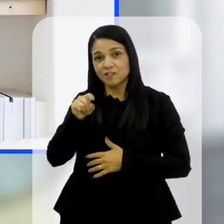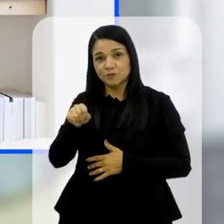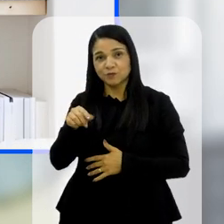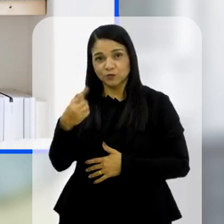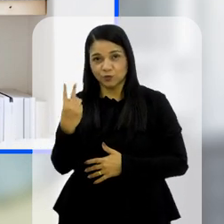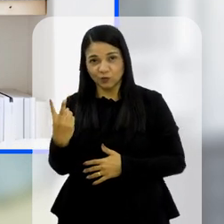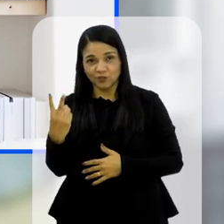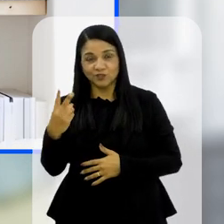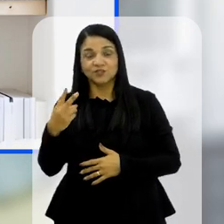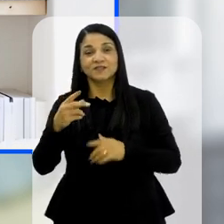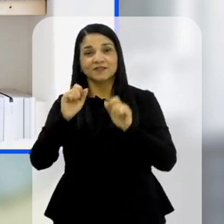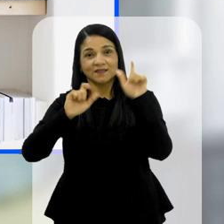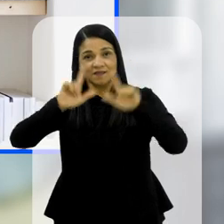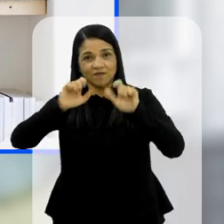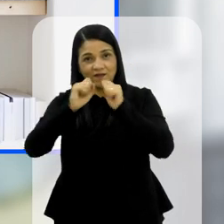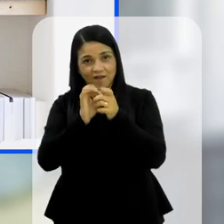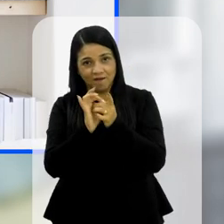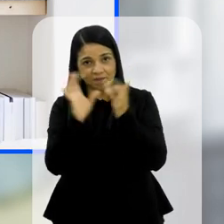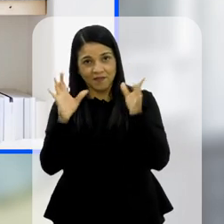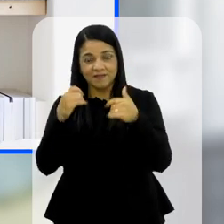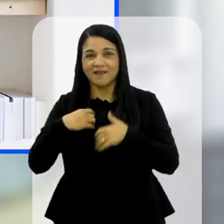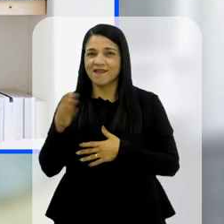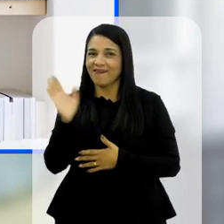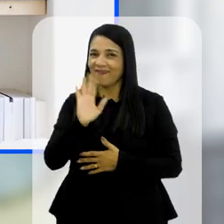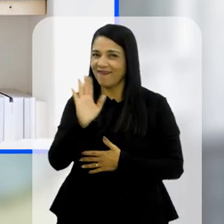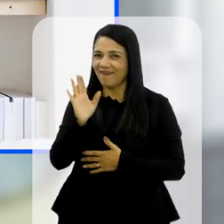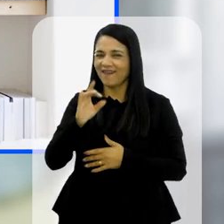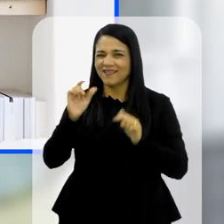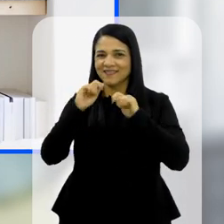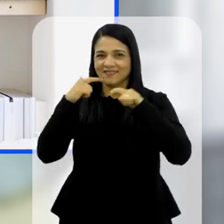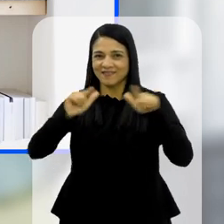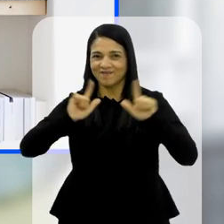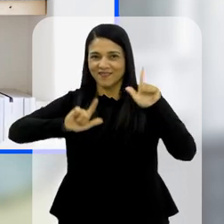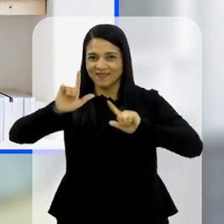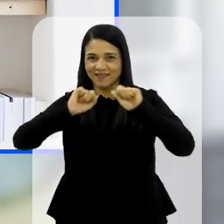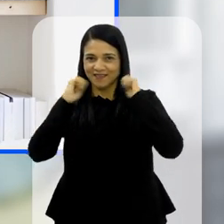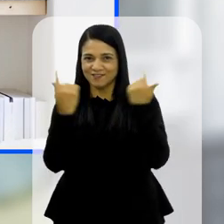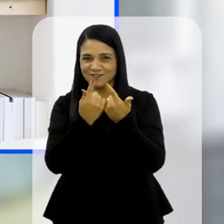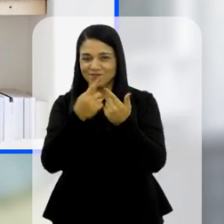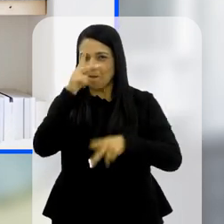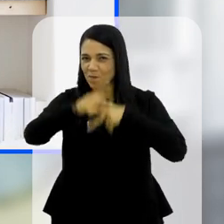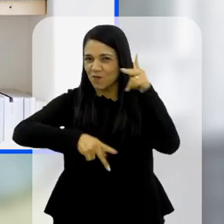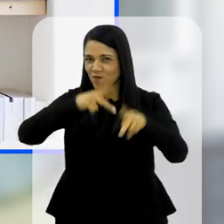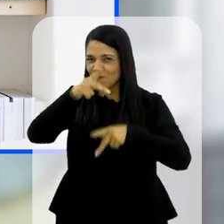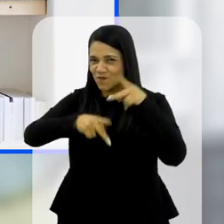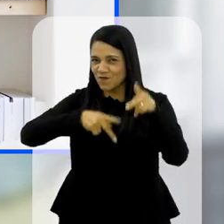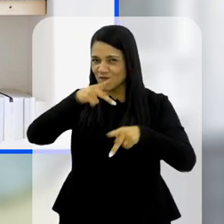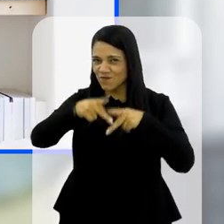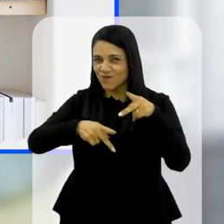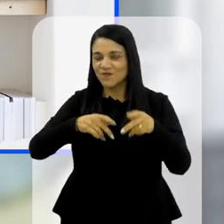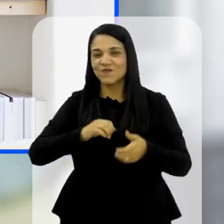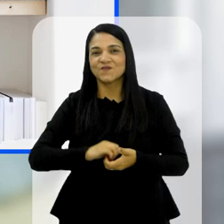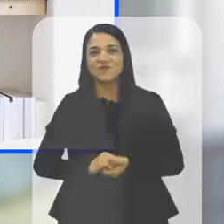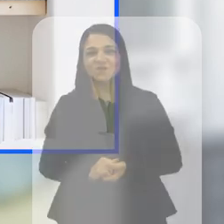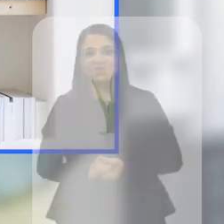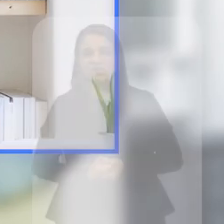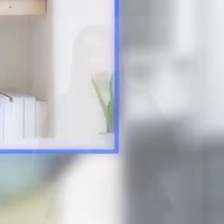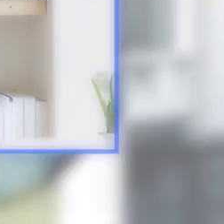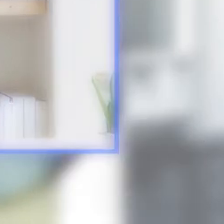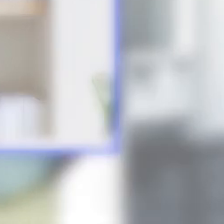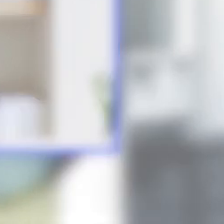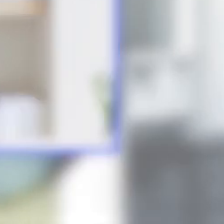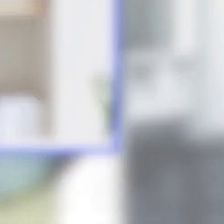sociais. Lembrando que estamos no canal digital 10.2 na sua TV aberta. Até a próxima. TV Alerj, canal do povo.